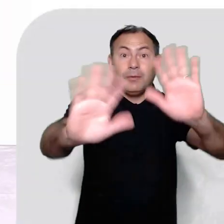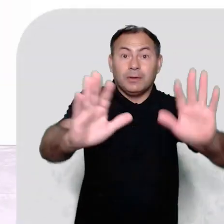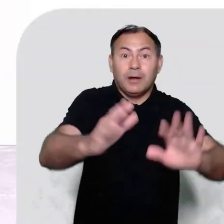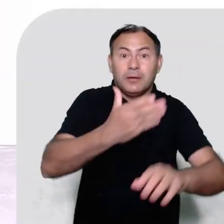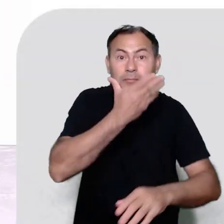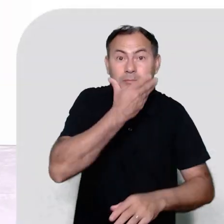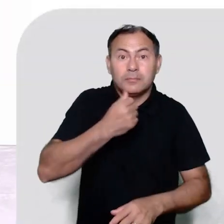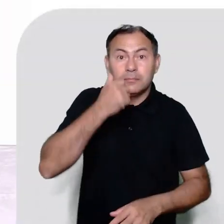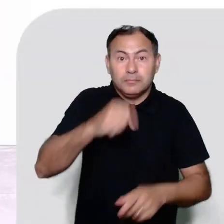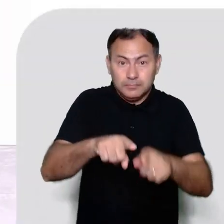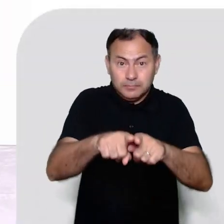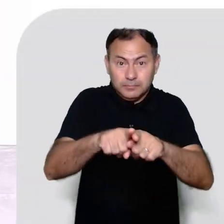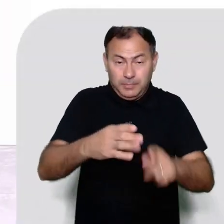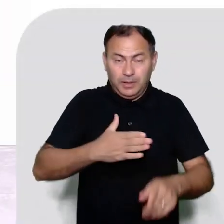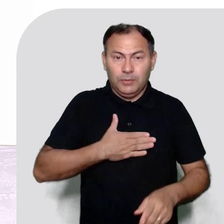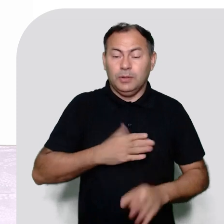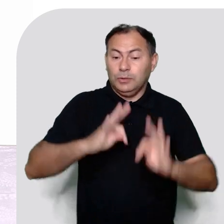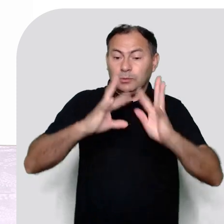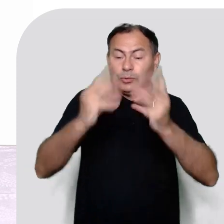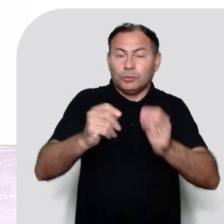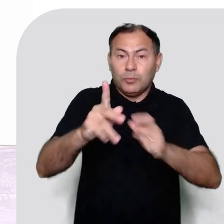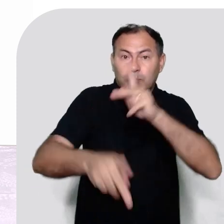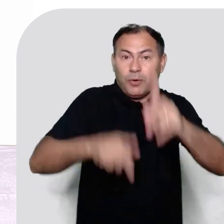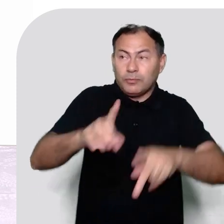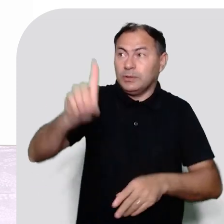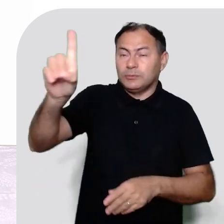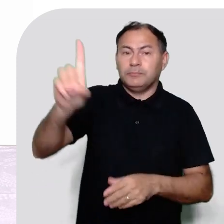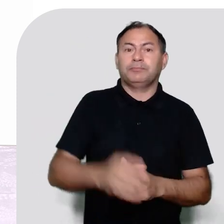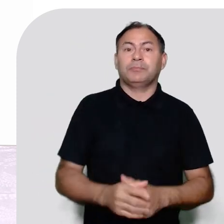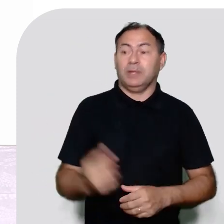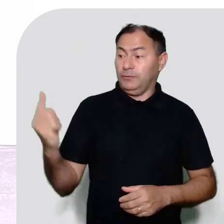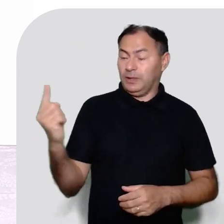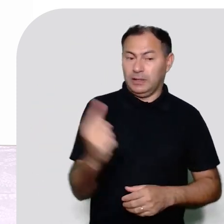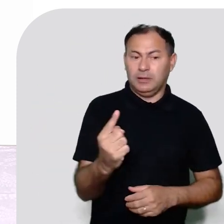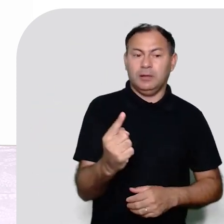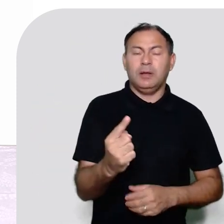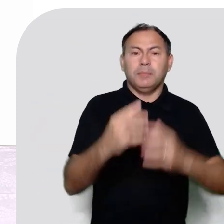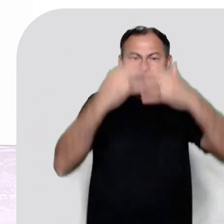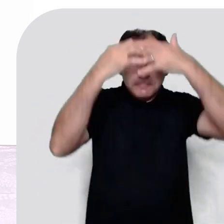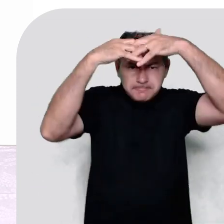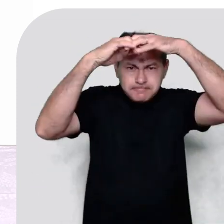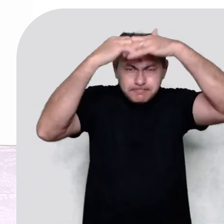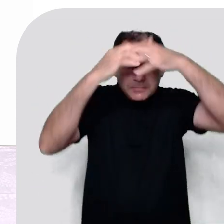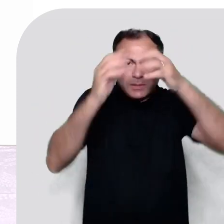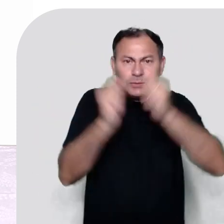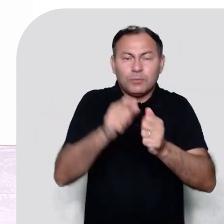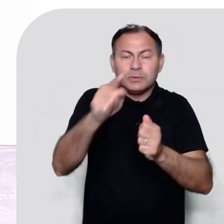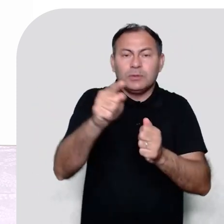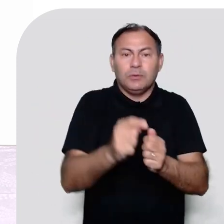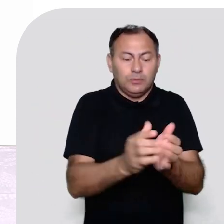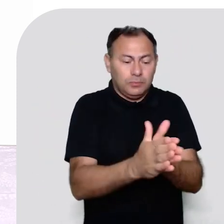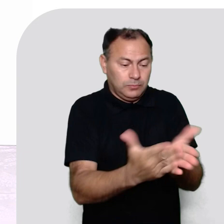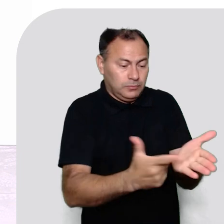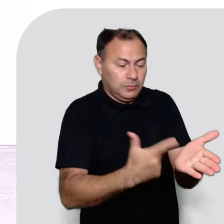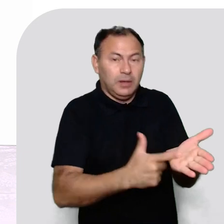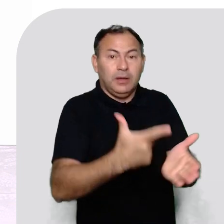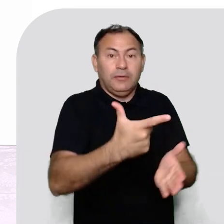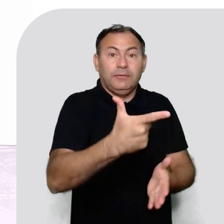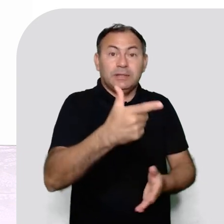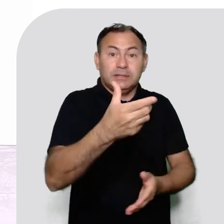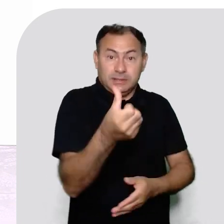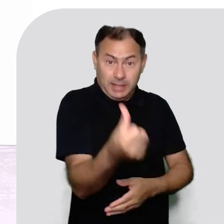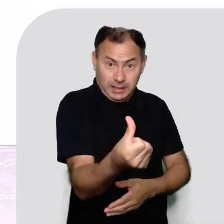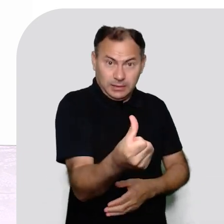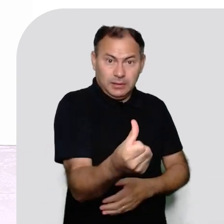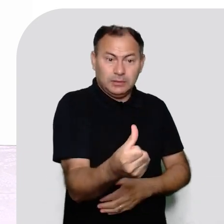Olá, meu irmão e minha irmã e todo o povo de Deus. Estou aqui para refletir com você o caderno